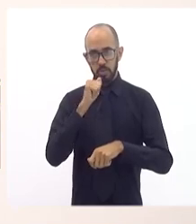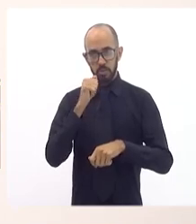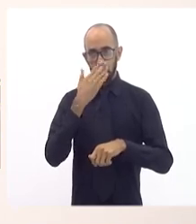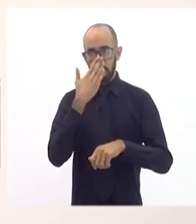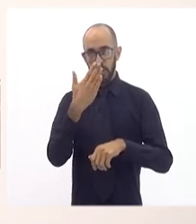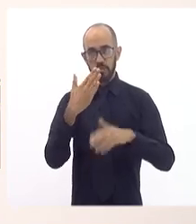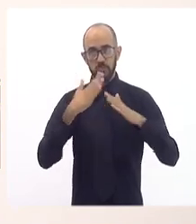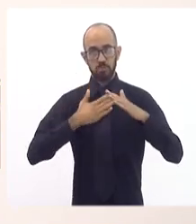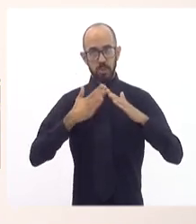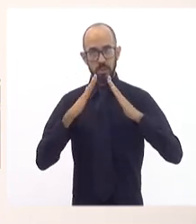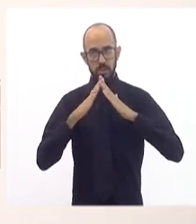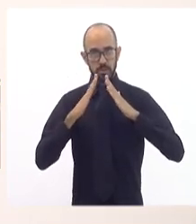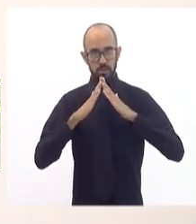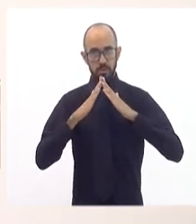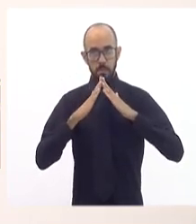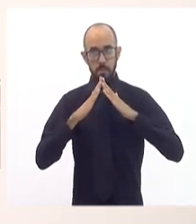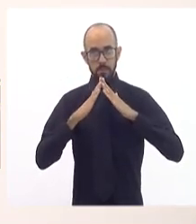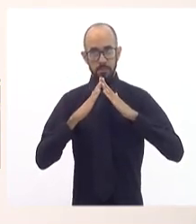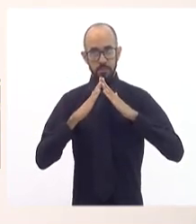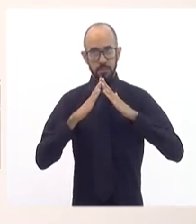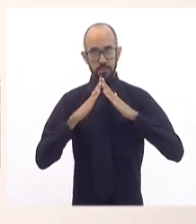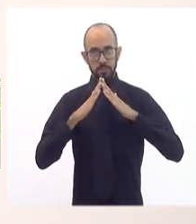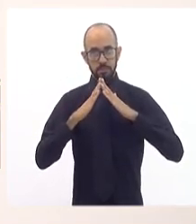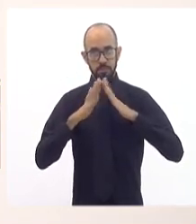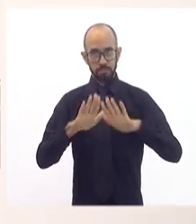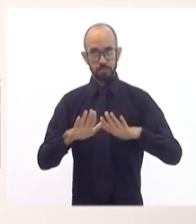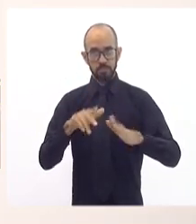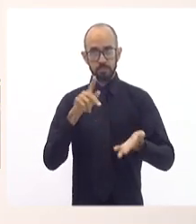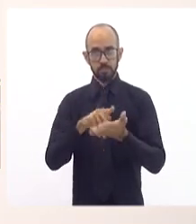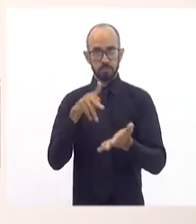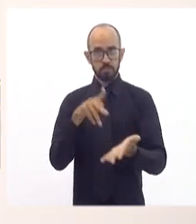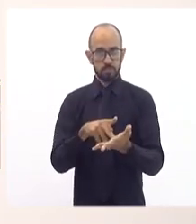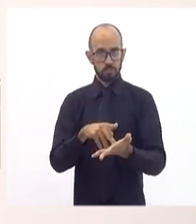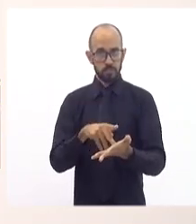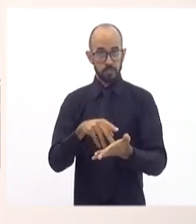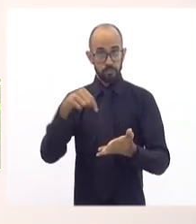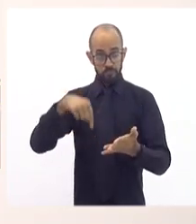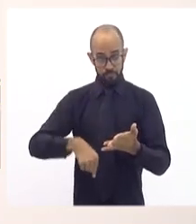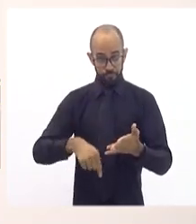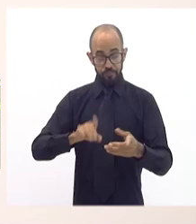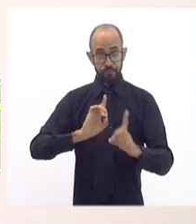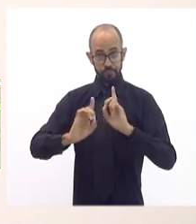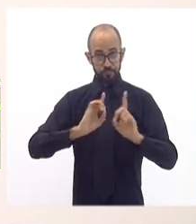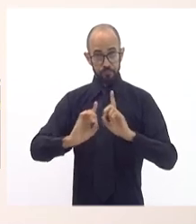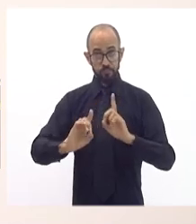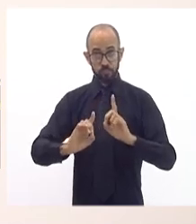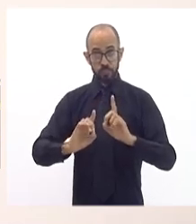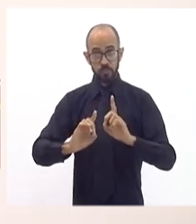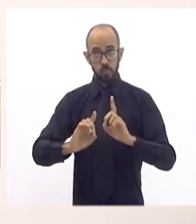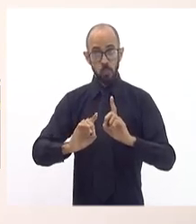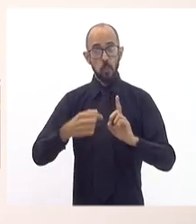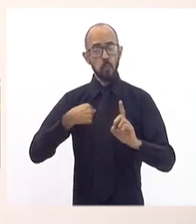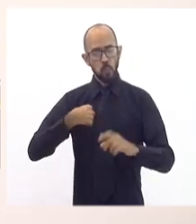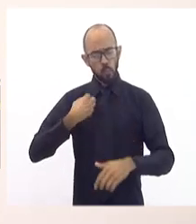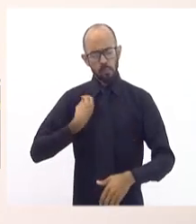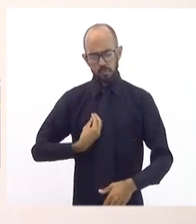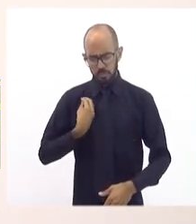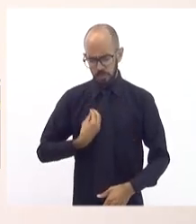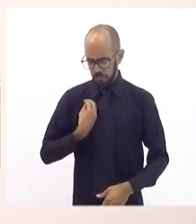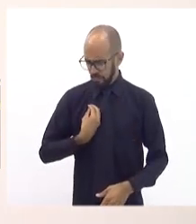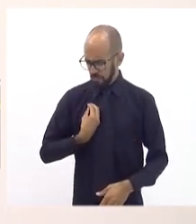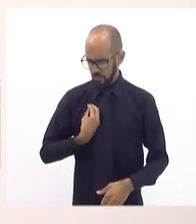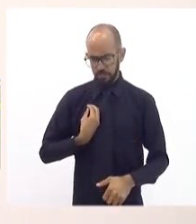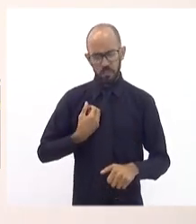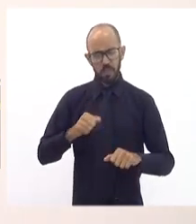em frente minha casa tô na verdade o que nós deveríamos estar discutindo hoje aqui e já Participei de algumas audiências públicas aqui na